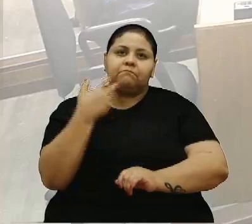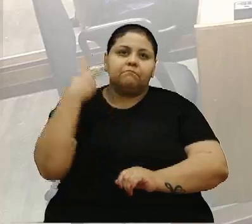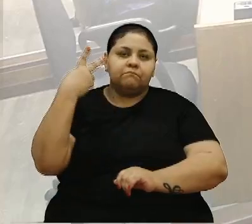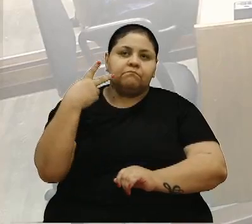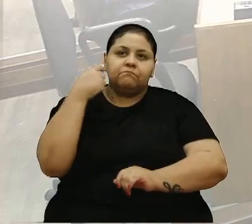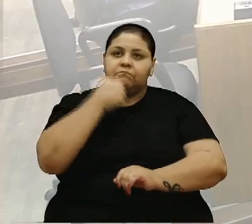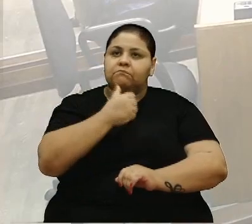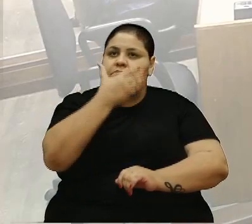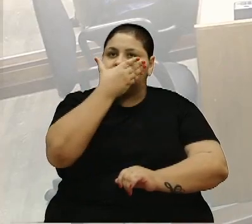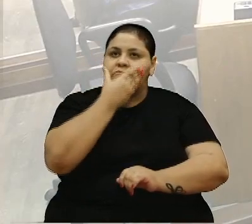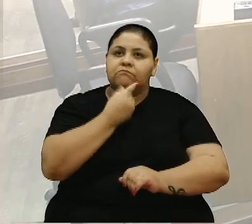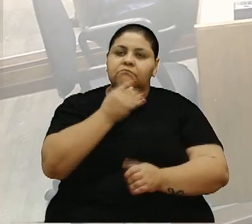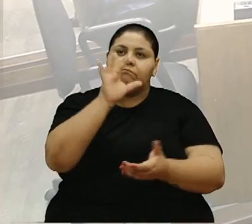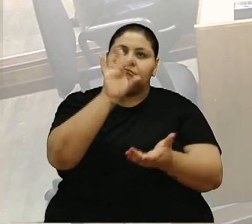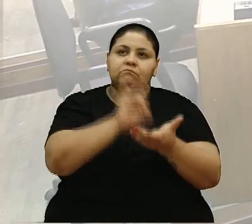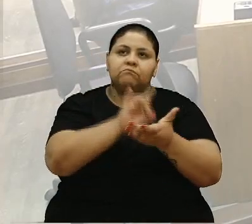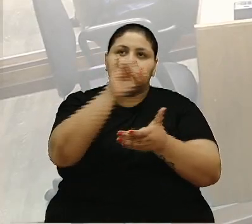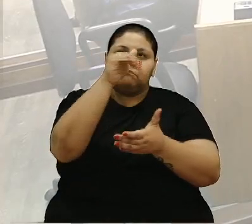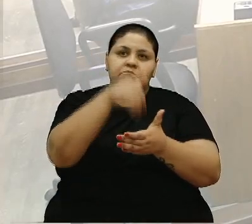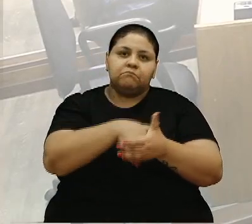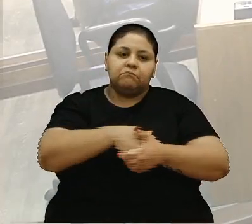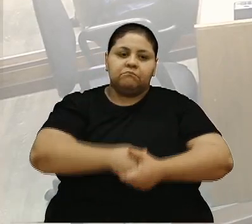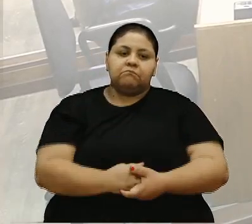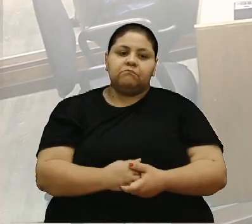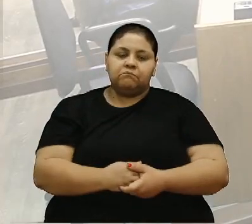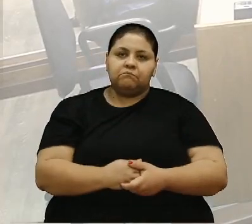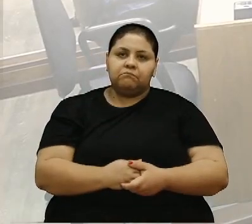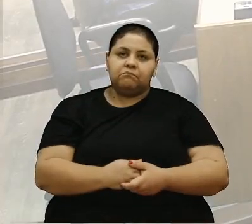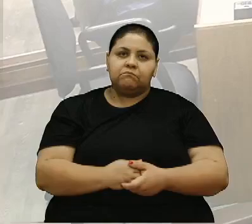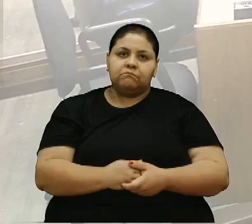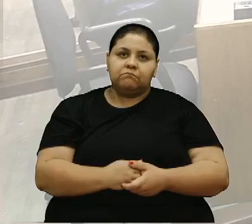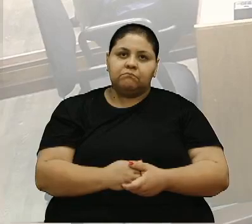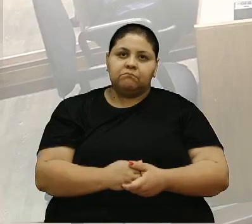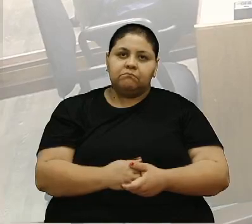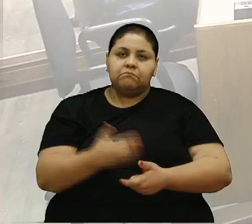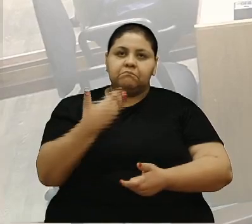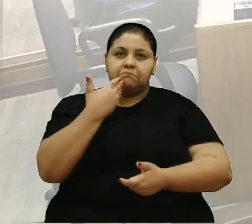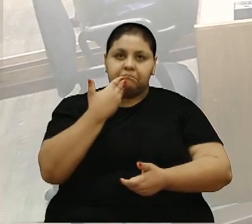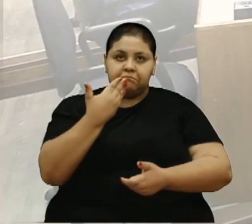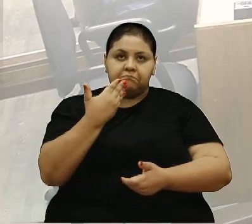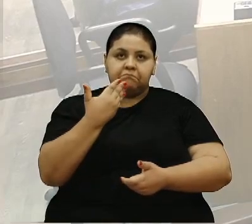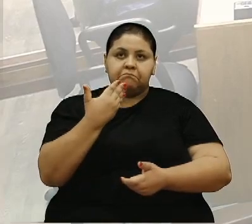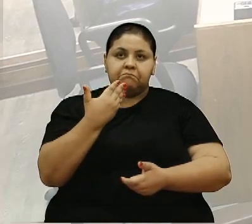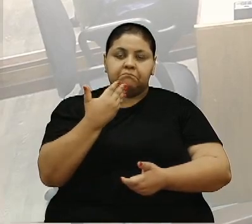Vereadoras e vereadores que registrem os seus votos em relação ao pedido de vista.